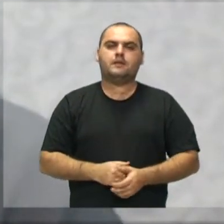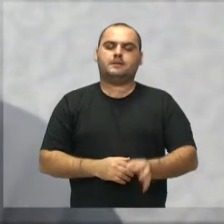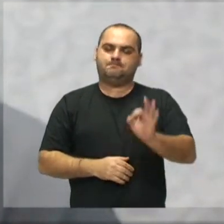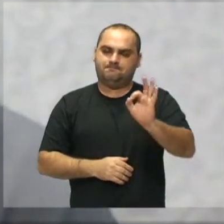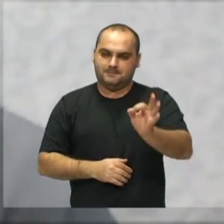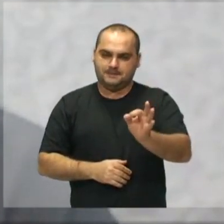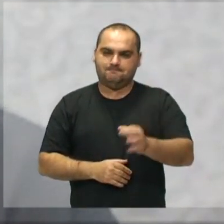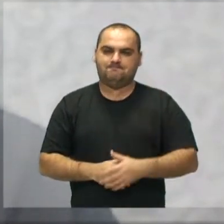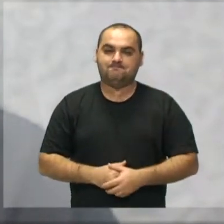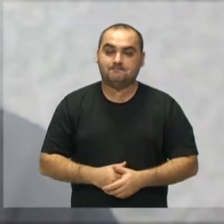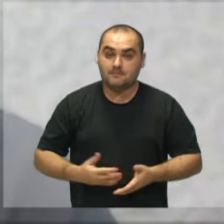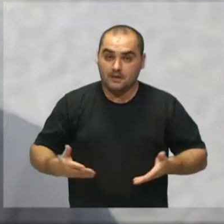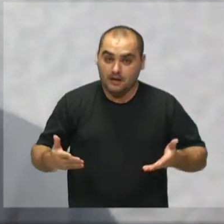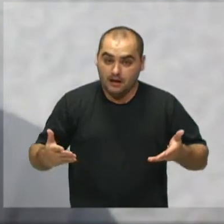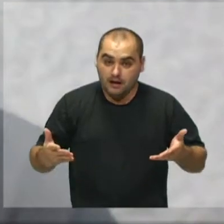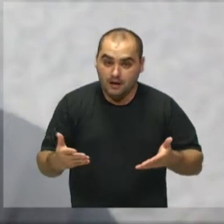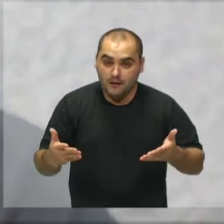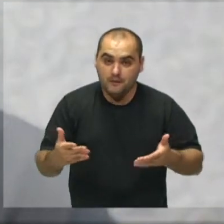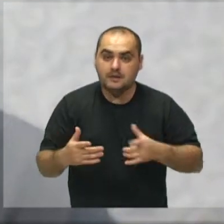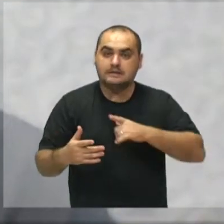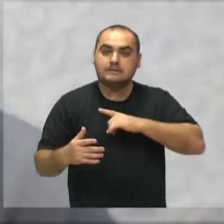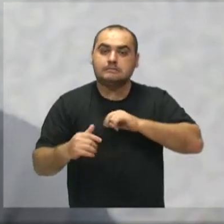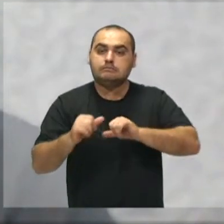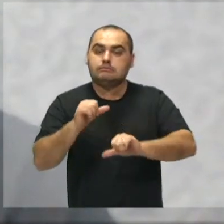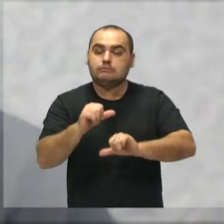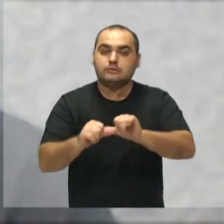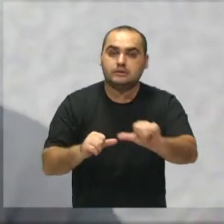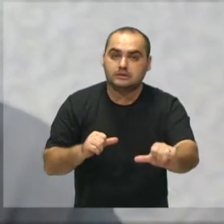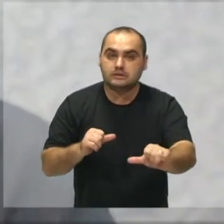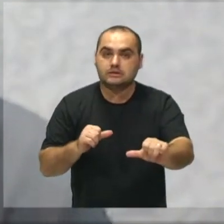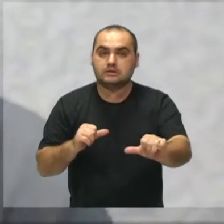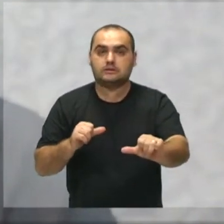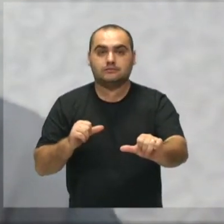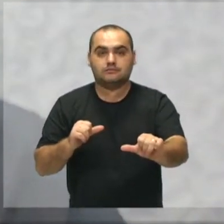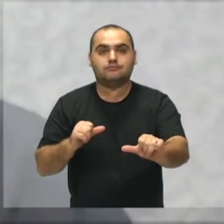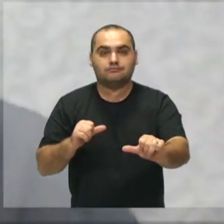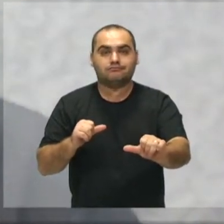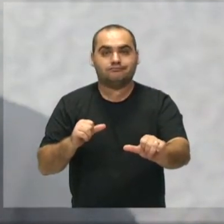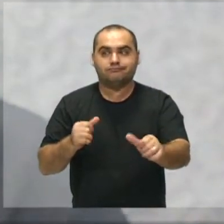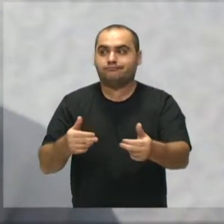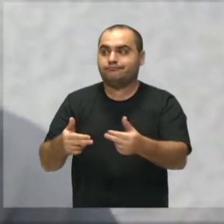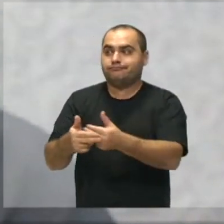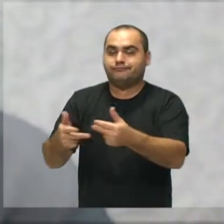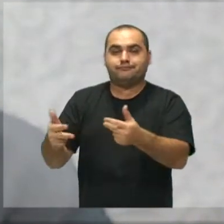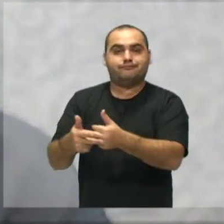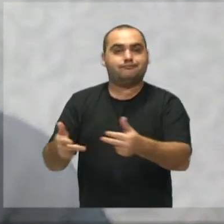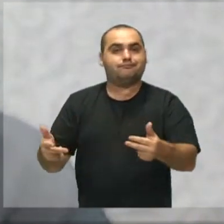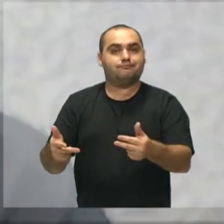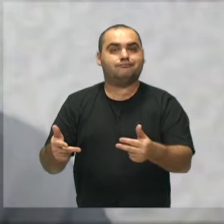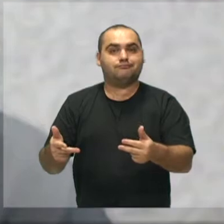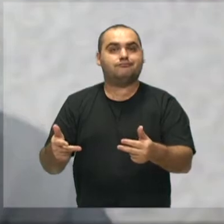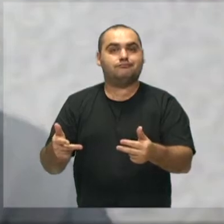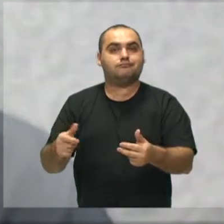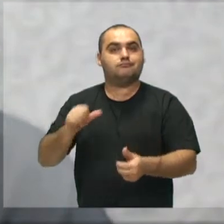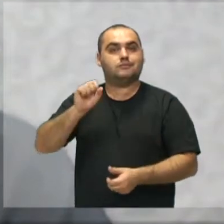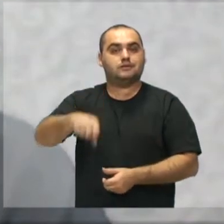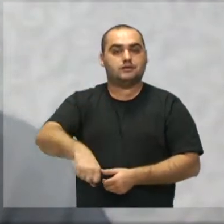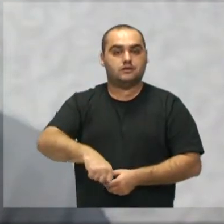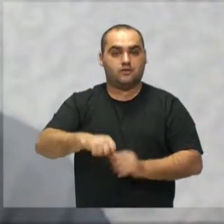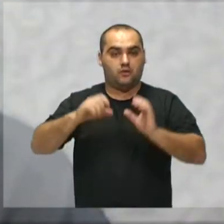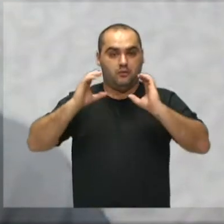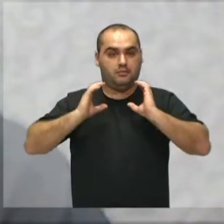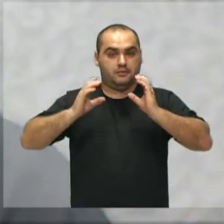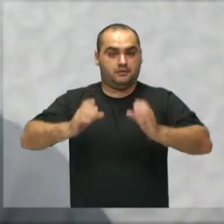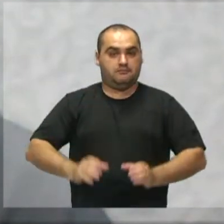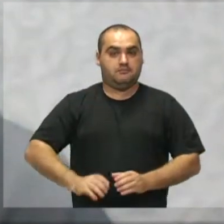num processo de mudança, de transformação. Nós estamos num estágio aí de transformação do comportamento